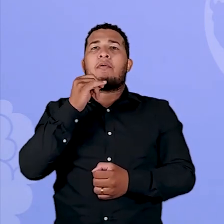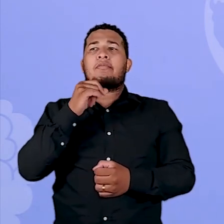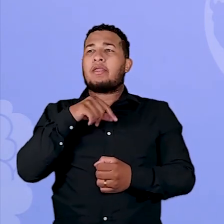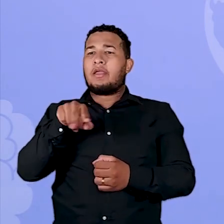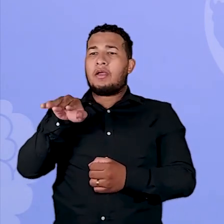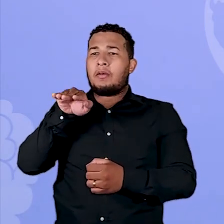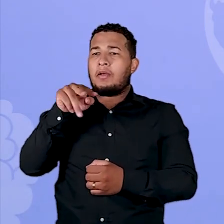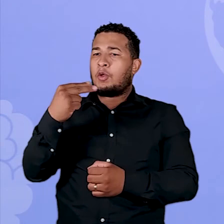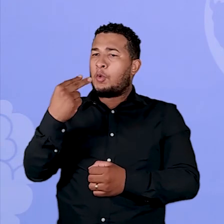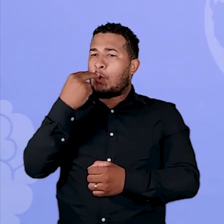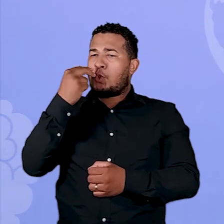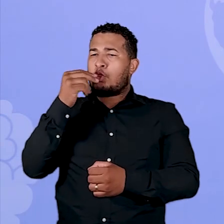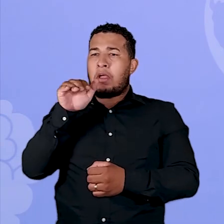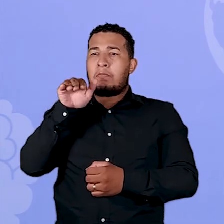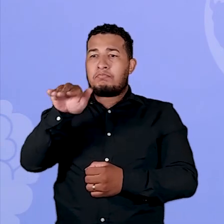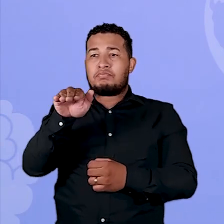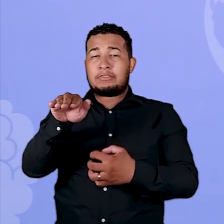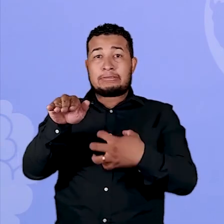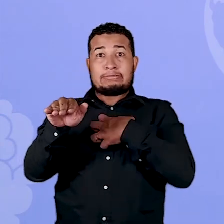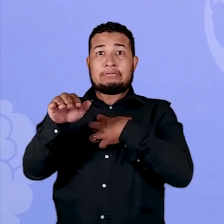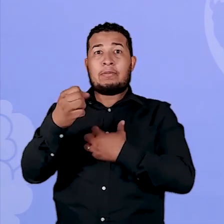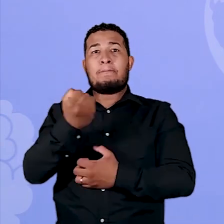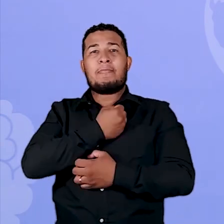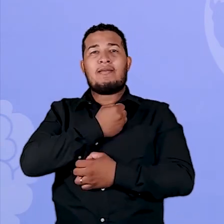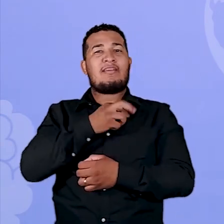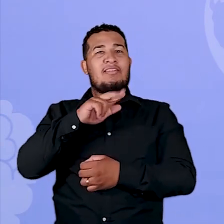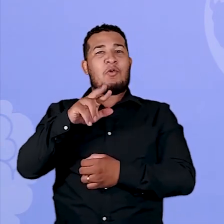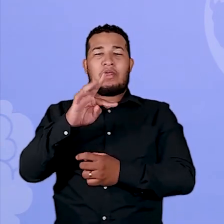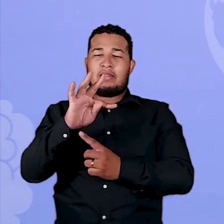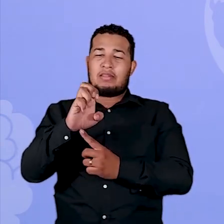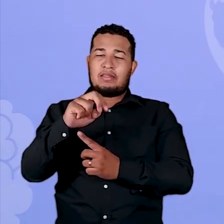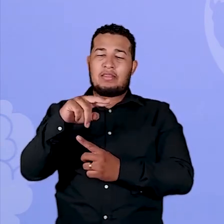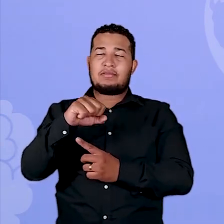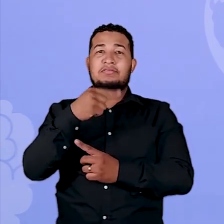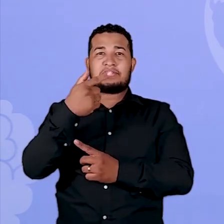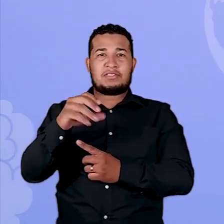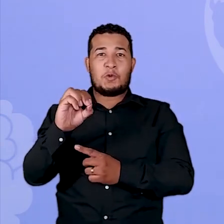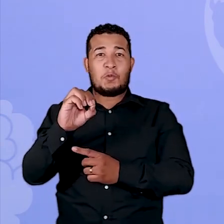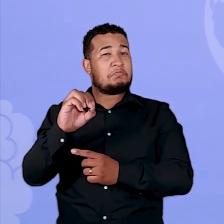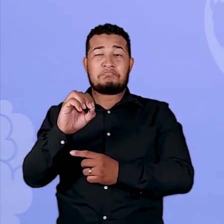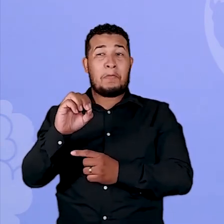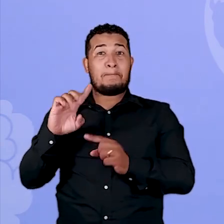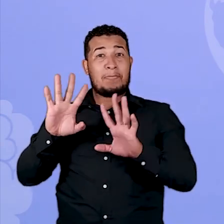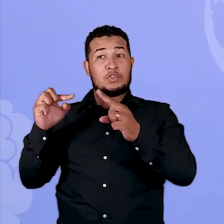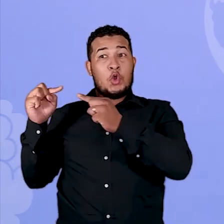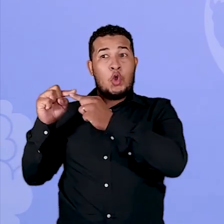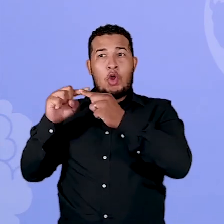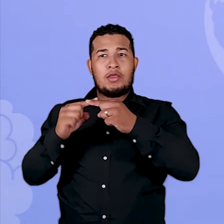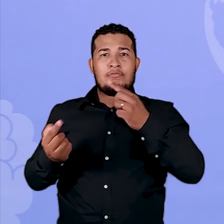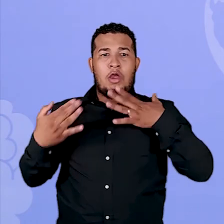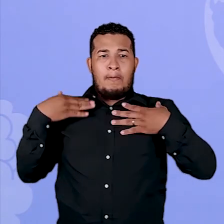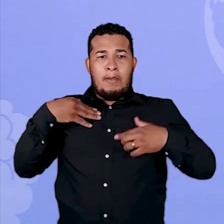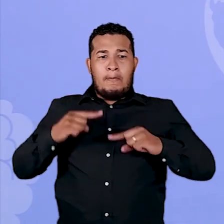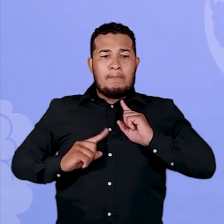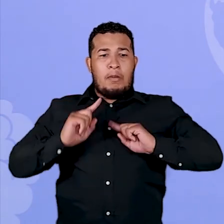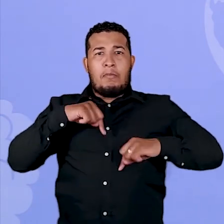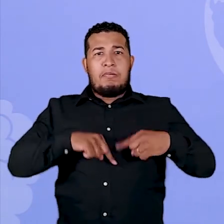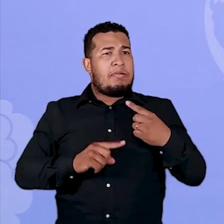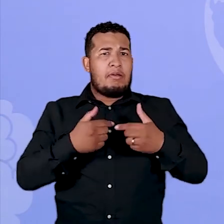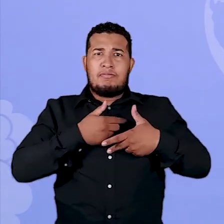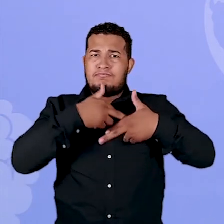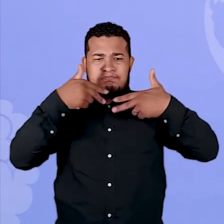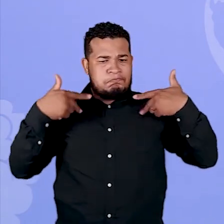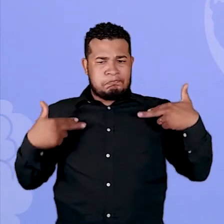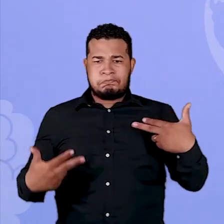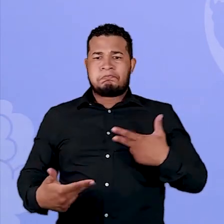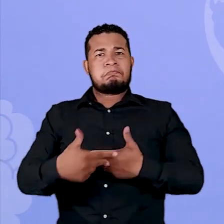exemplo, é a corrente, não é nem a tensão, é a corrente. Quando a corrente circula pelo meu corpo, ela faz várias coisas aqui dentro, biologicamente